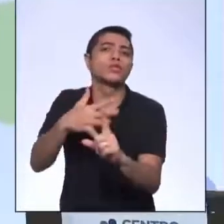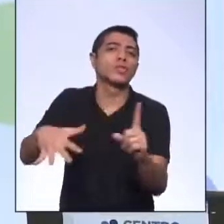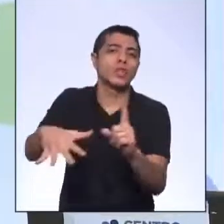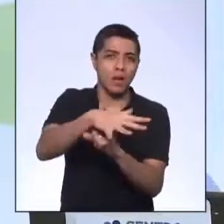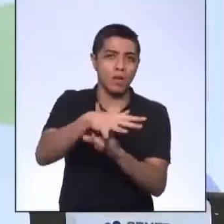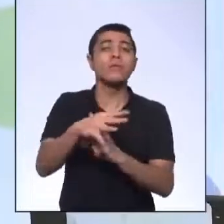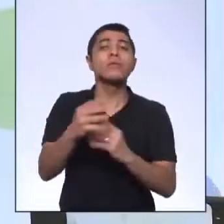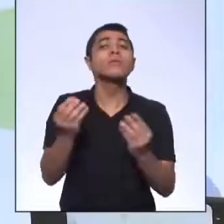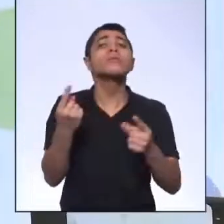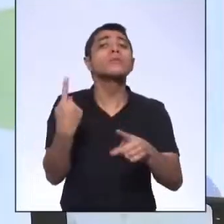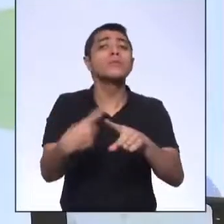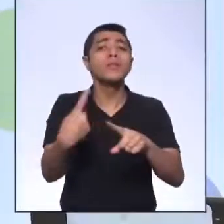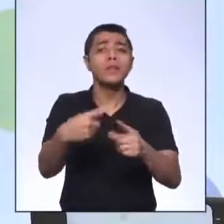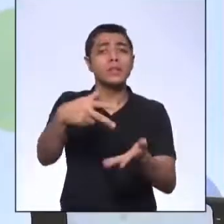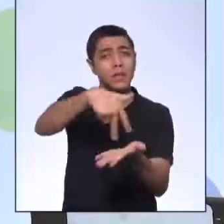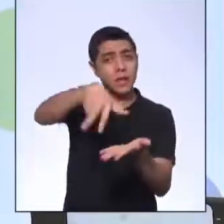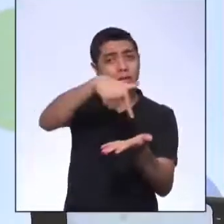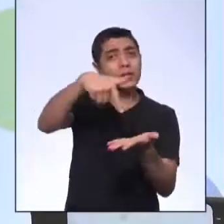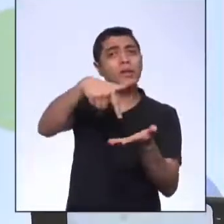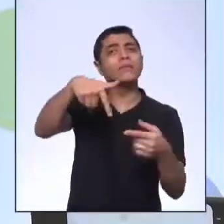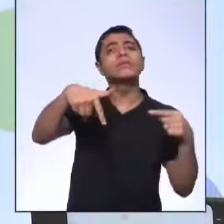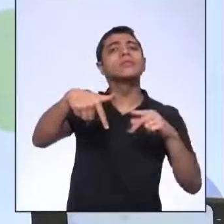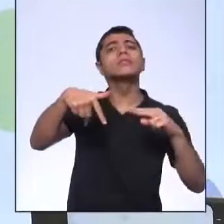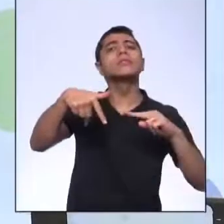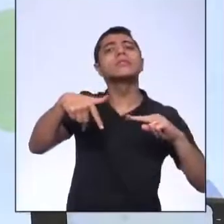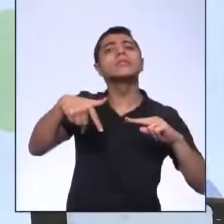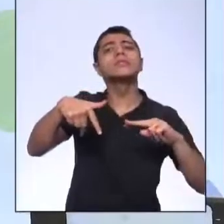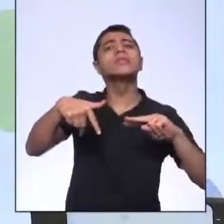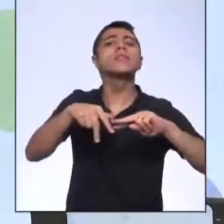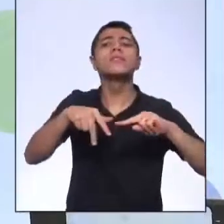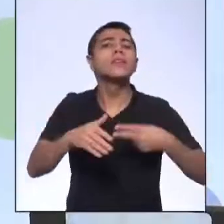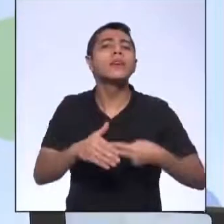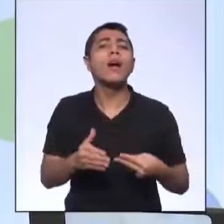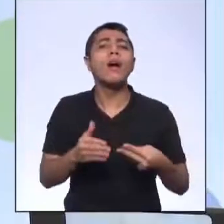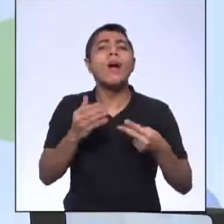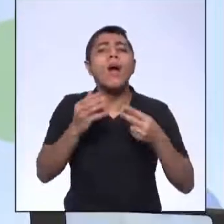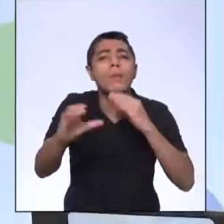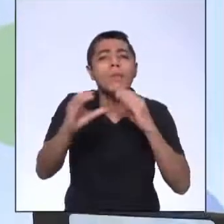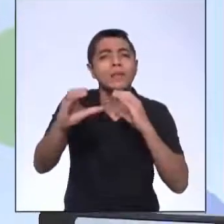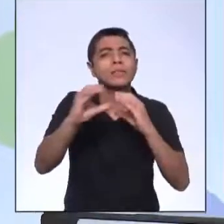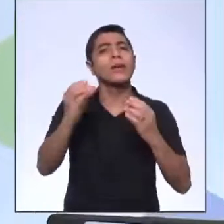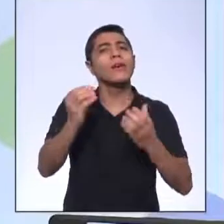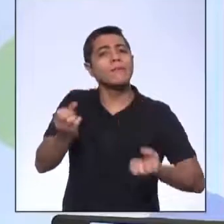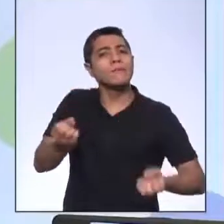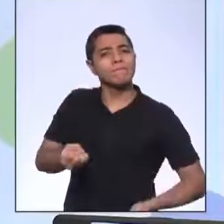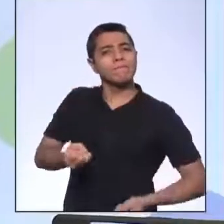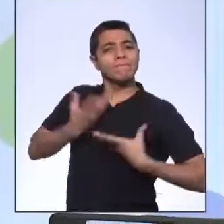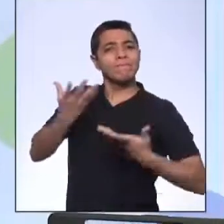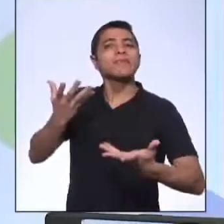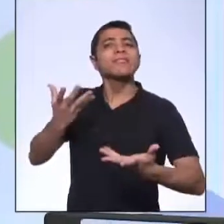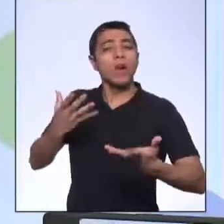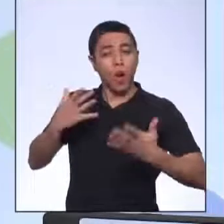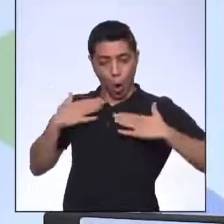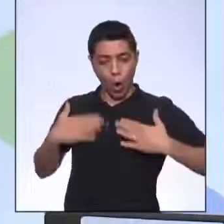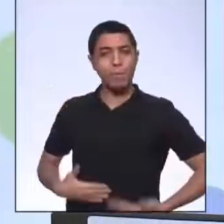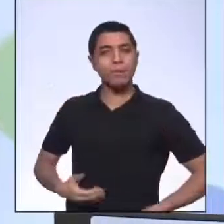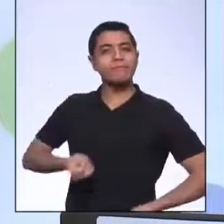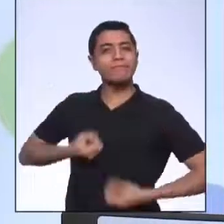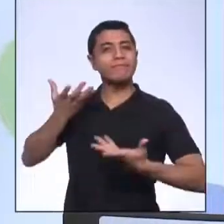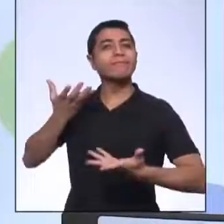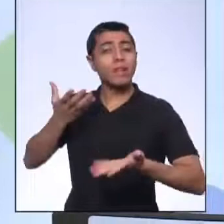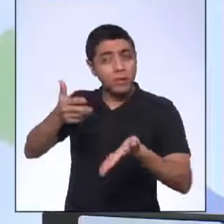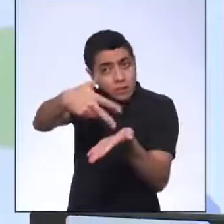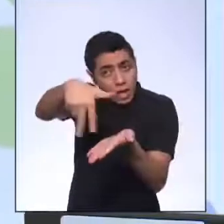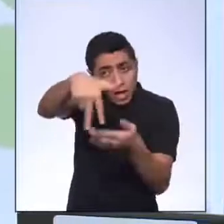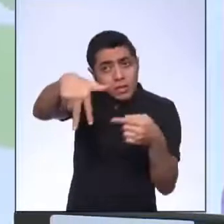importante forma de comunicação corporal e expressão Tá e por isso que ela existe né desde os primórdios da humanidade